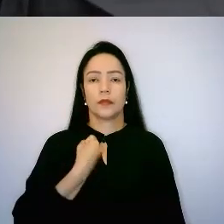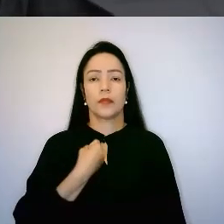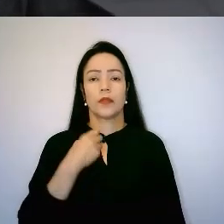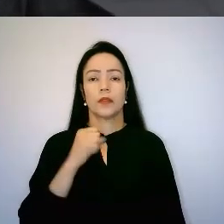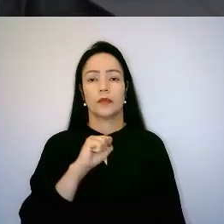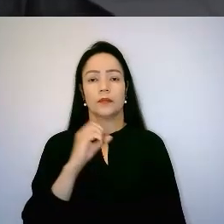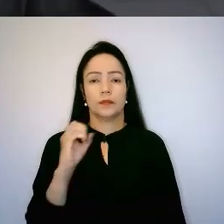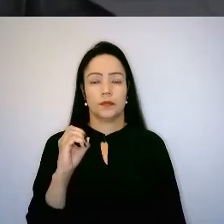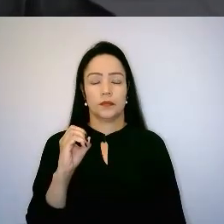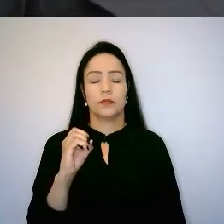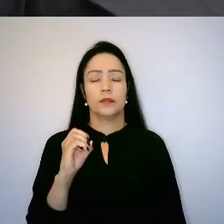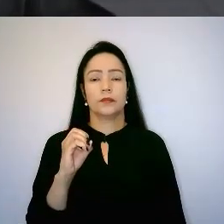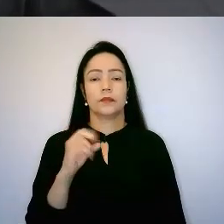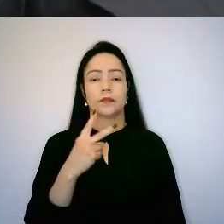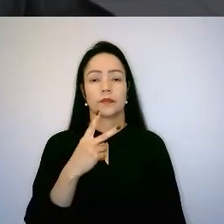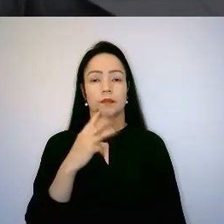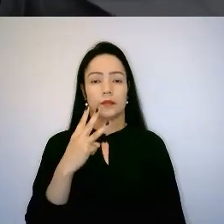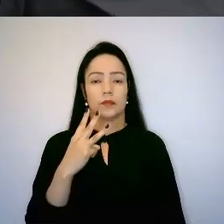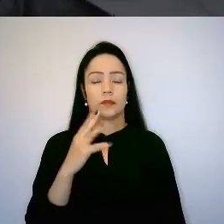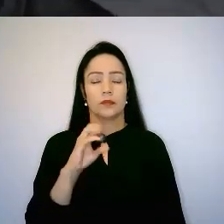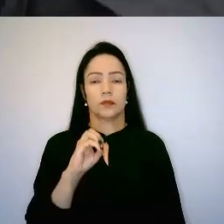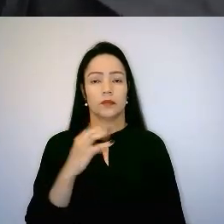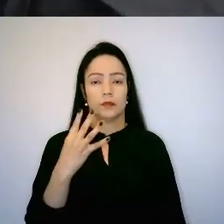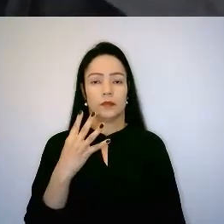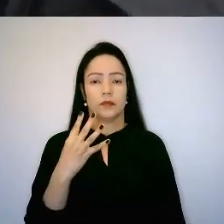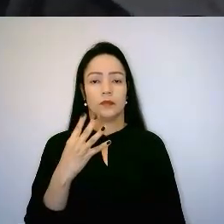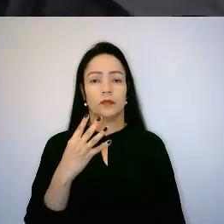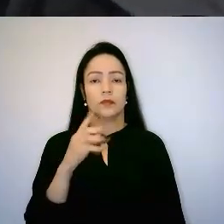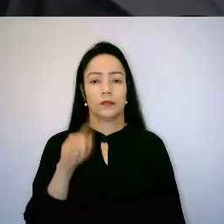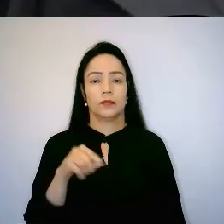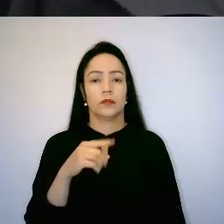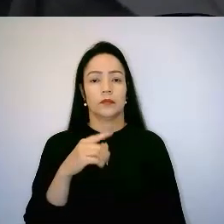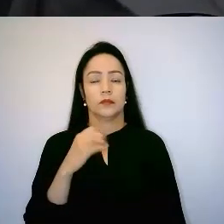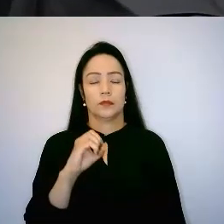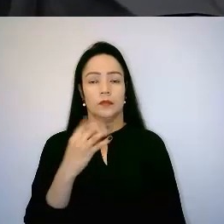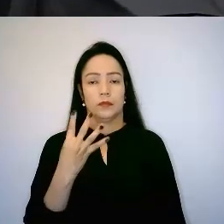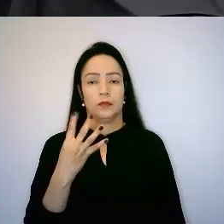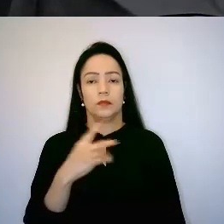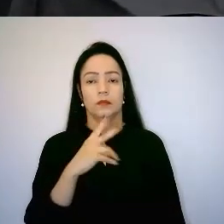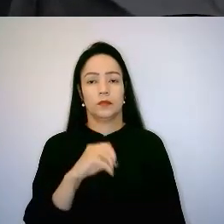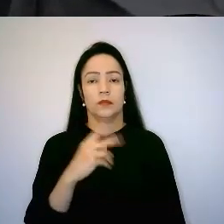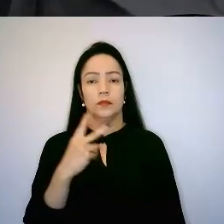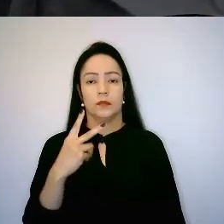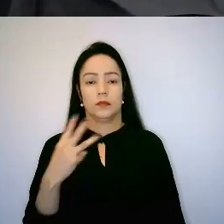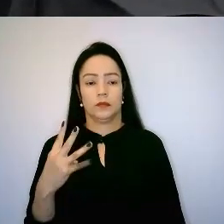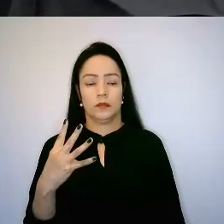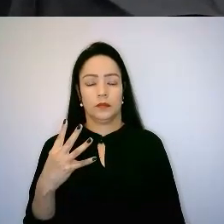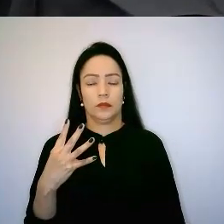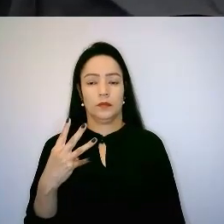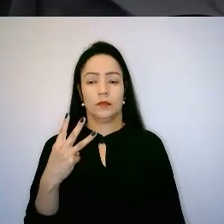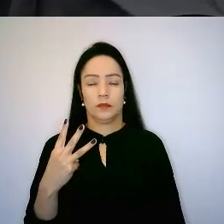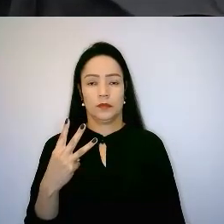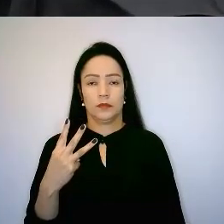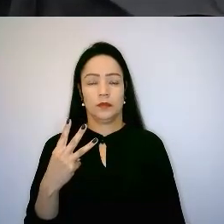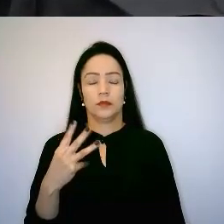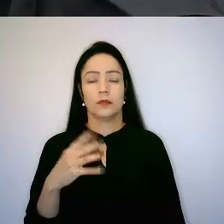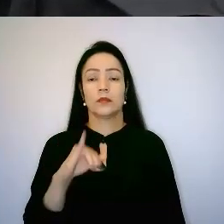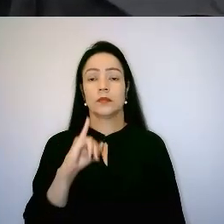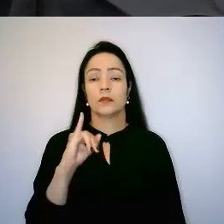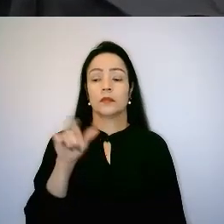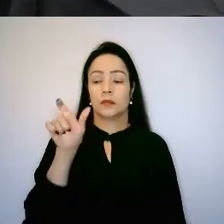2304 digito 04 ano 2023 agravante Jonathan de Oliveira Rocha